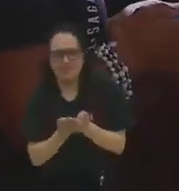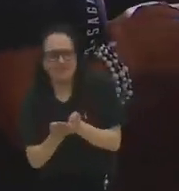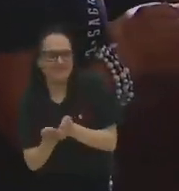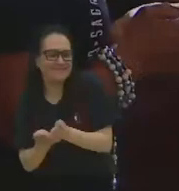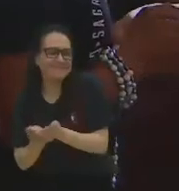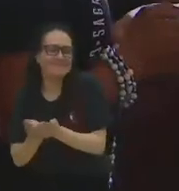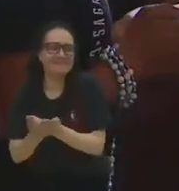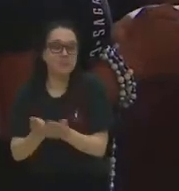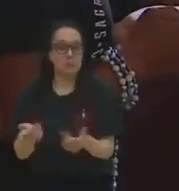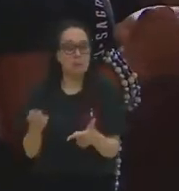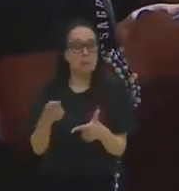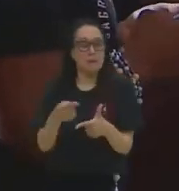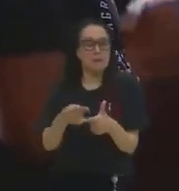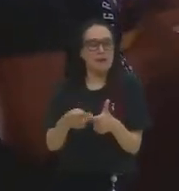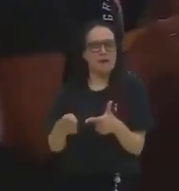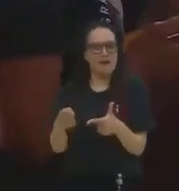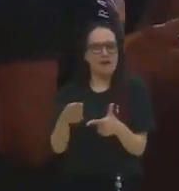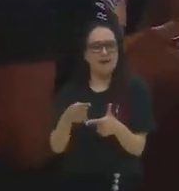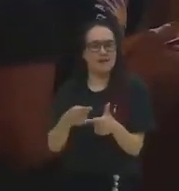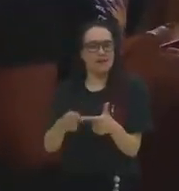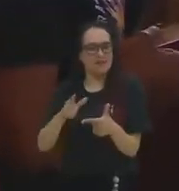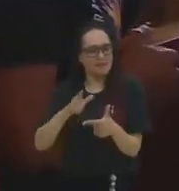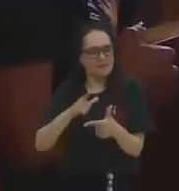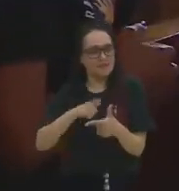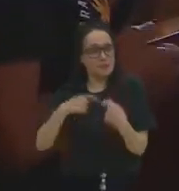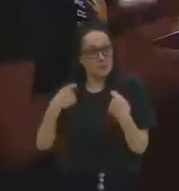Olha aqui, eu disse confiança absoluta.